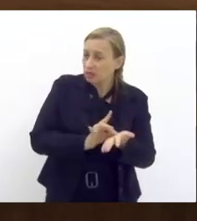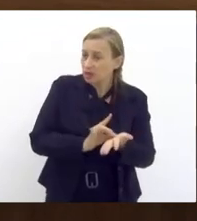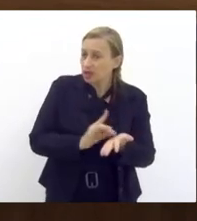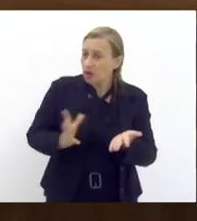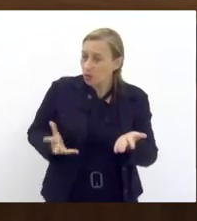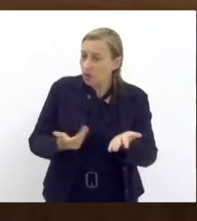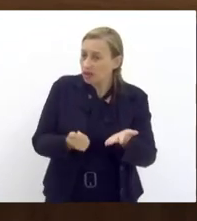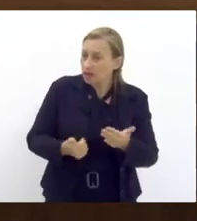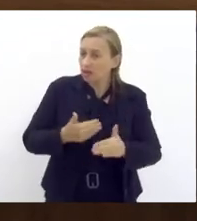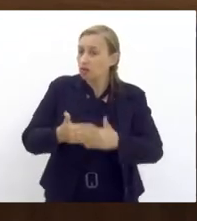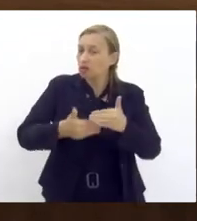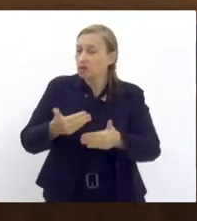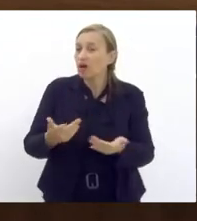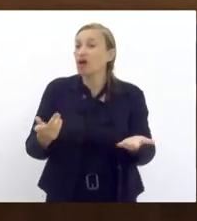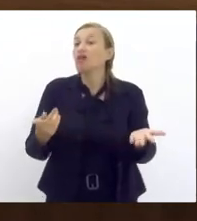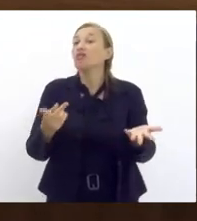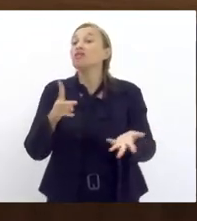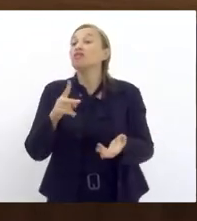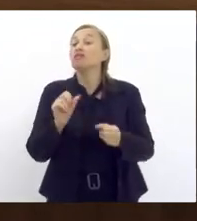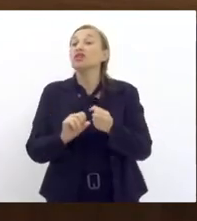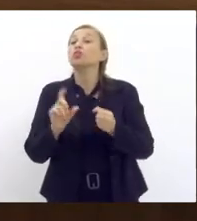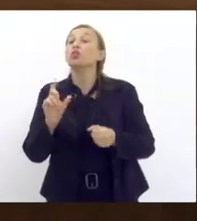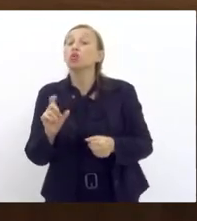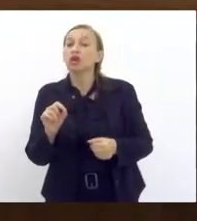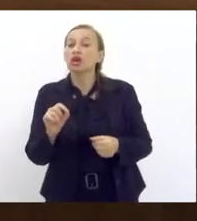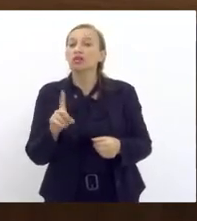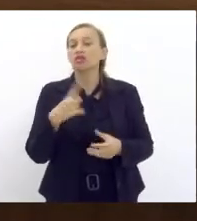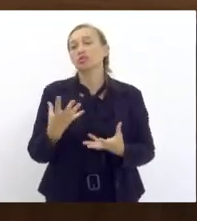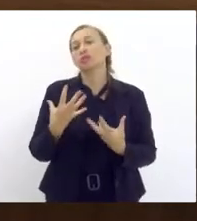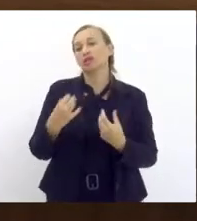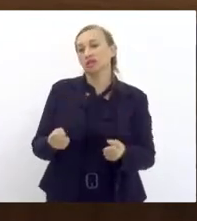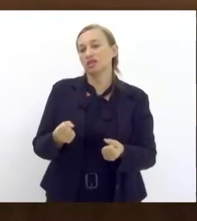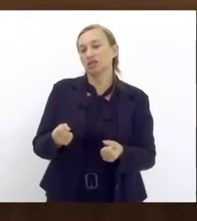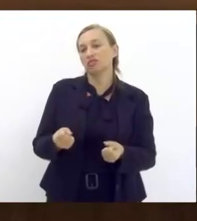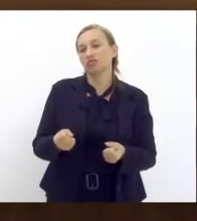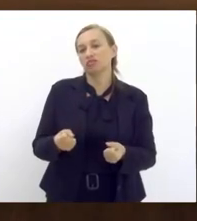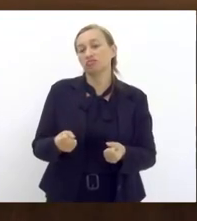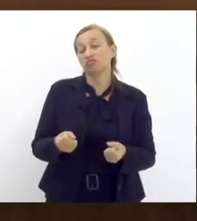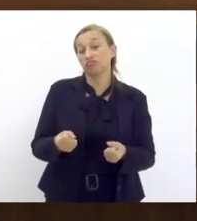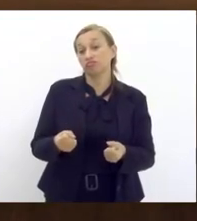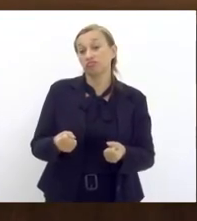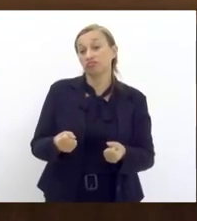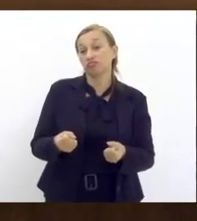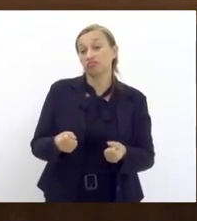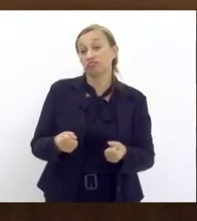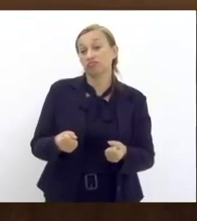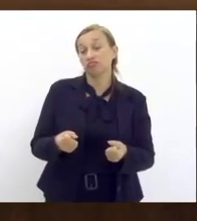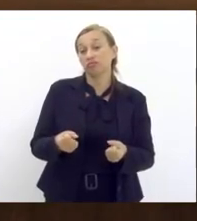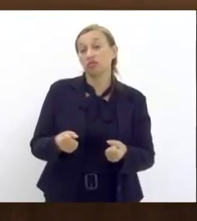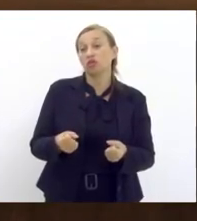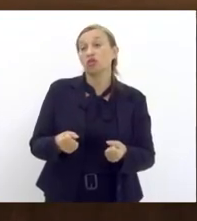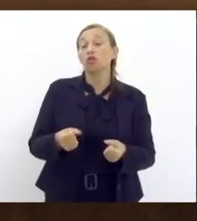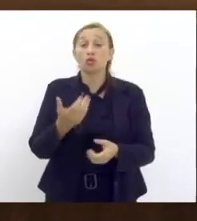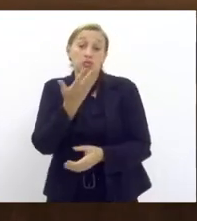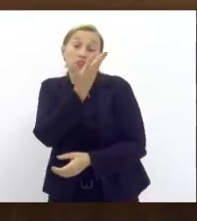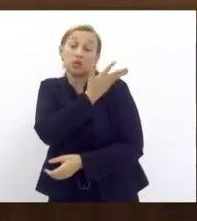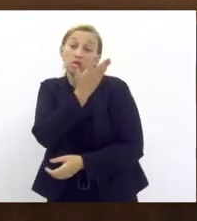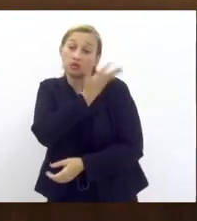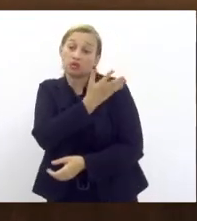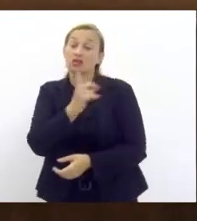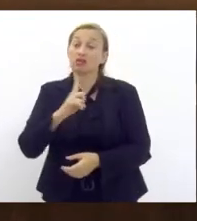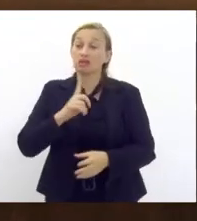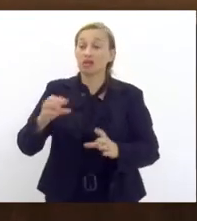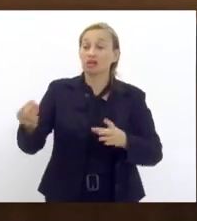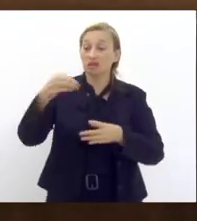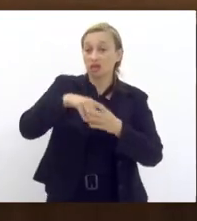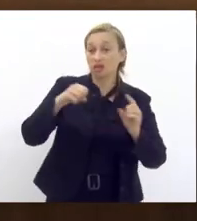esse processo, o que nós estamos fazendo? Nós estamos sendo benevolentes com o processo de transfobia e de preconceito que existe na